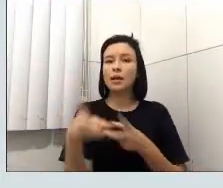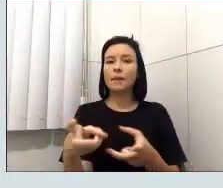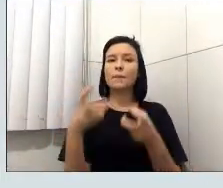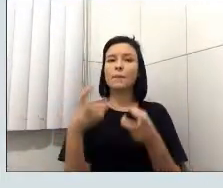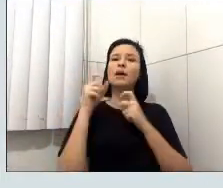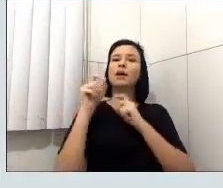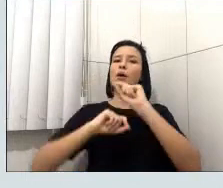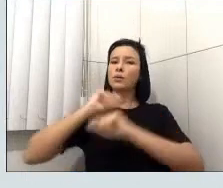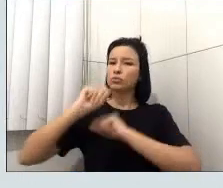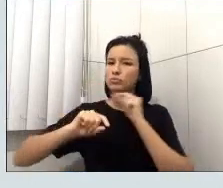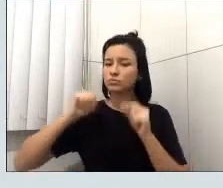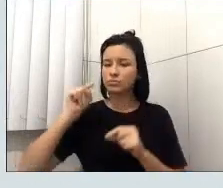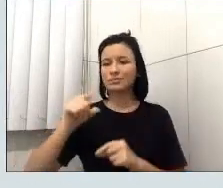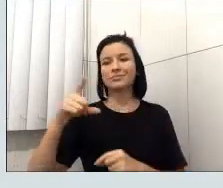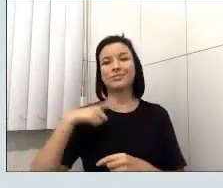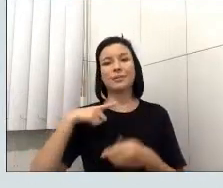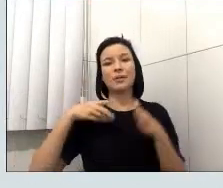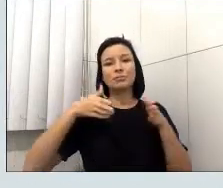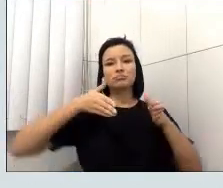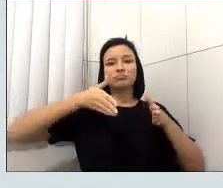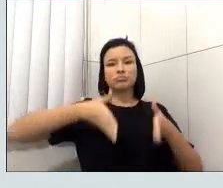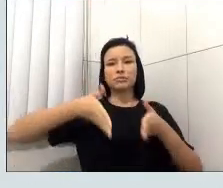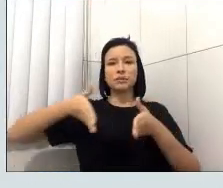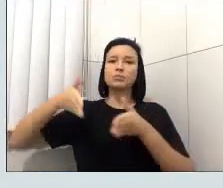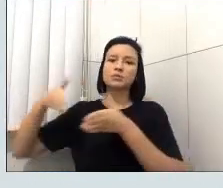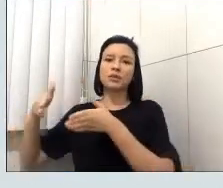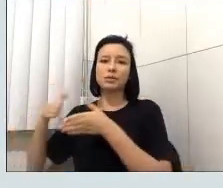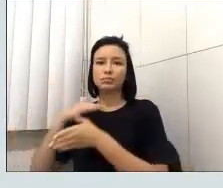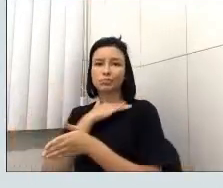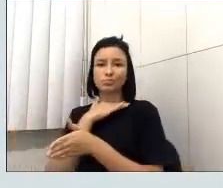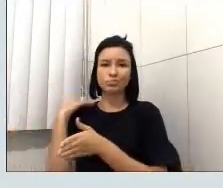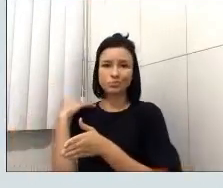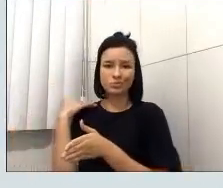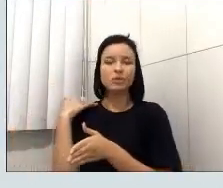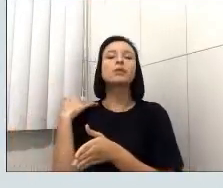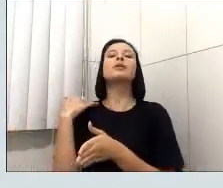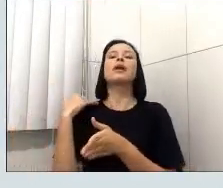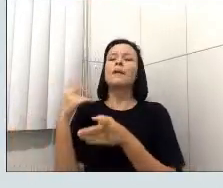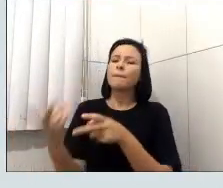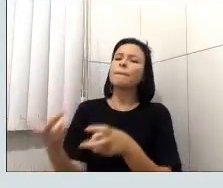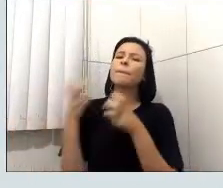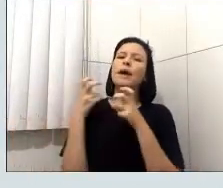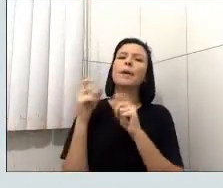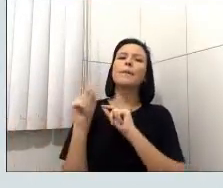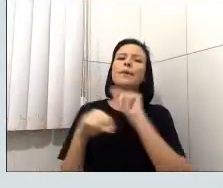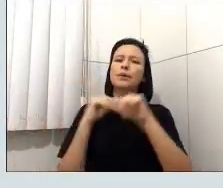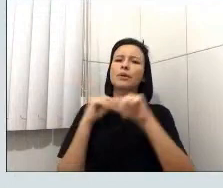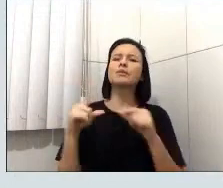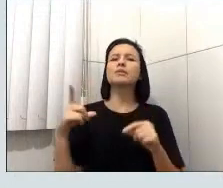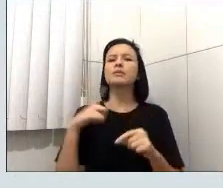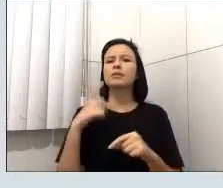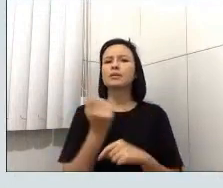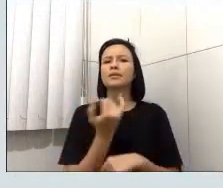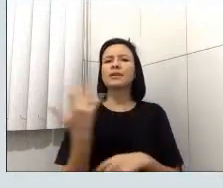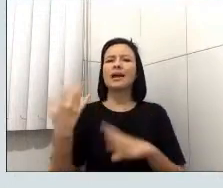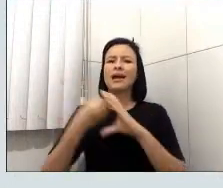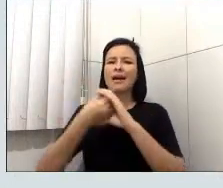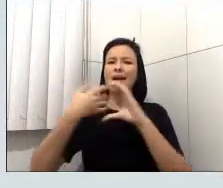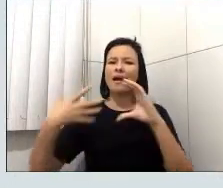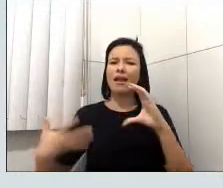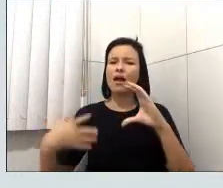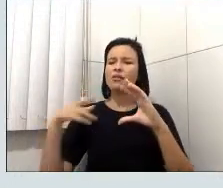eles encontram muitos cemitérios. E aí uma coisa que eles foram percebendo são as características que